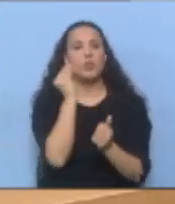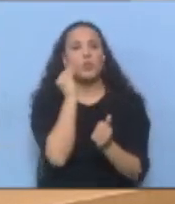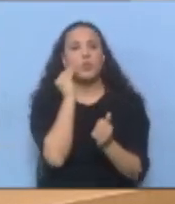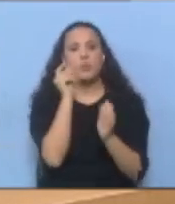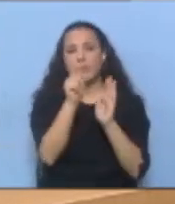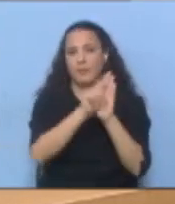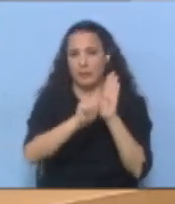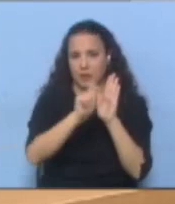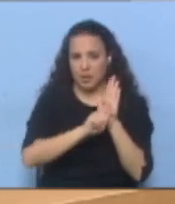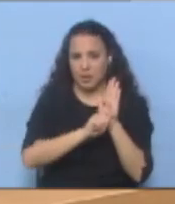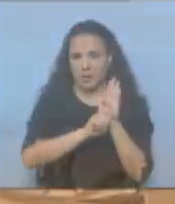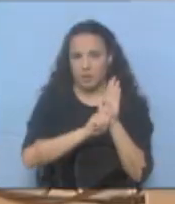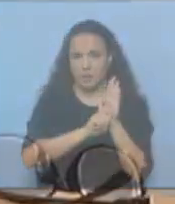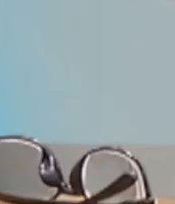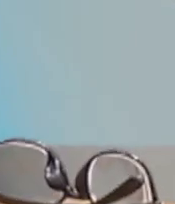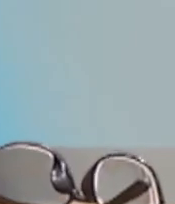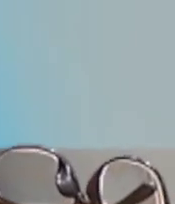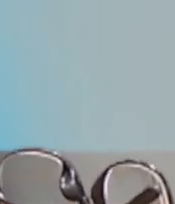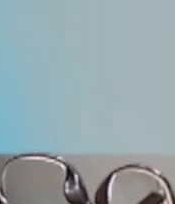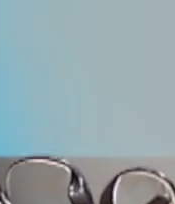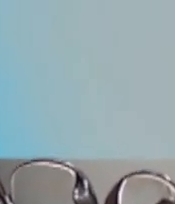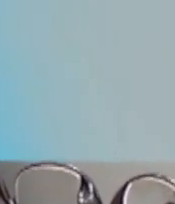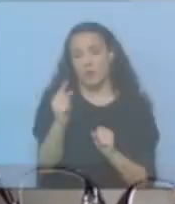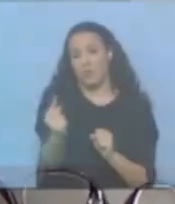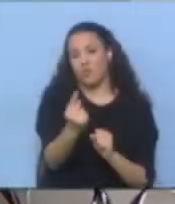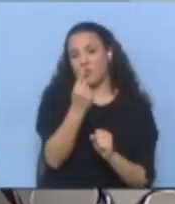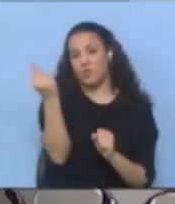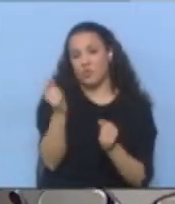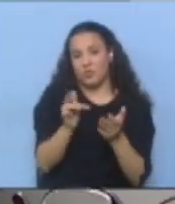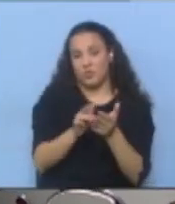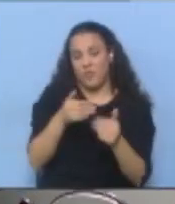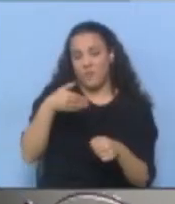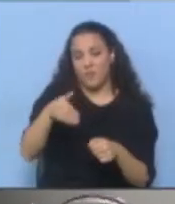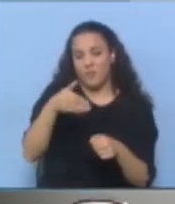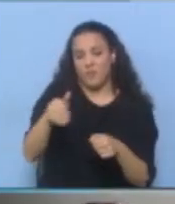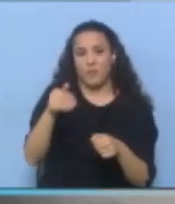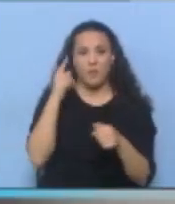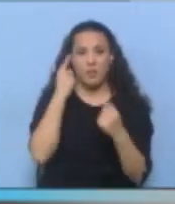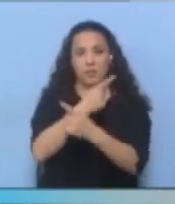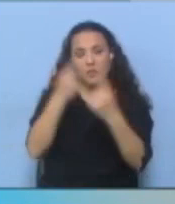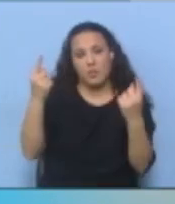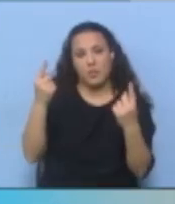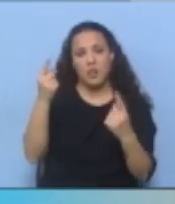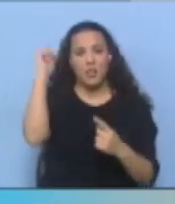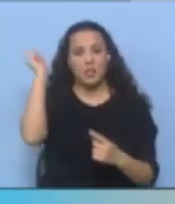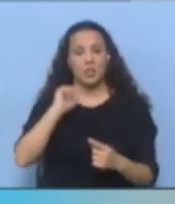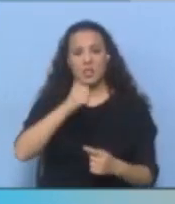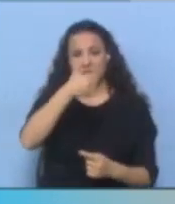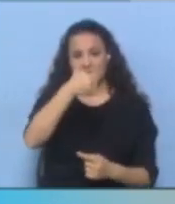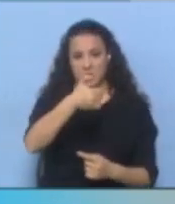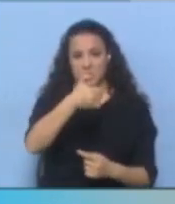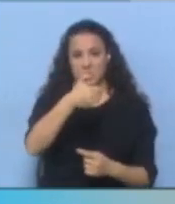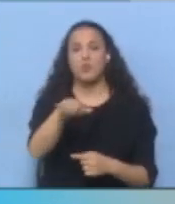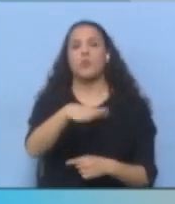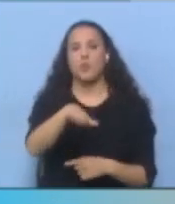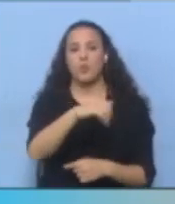e esse é um dos livros, vão ser apresentados 2 livros no próximo dia 5, na Universidade Católica.